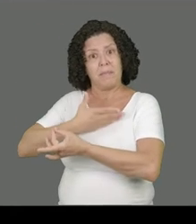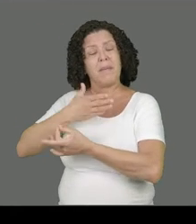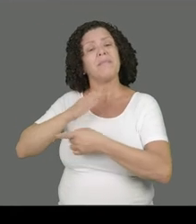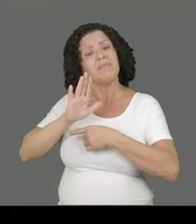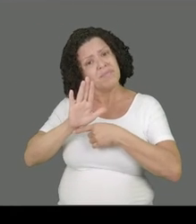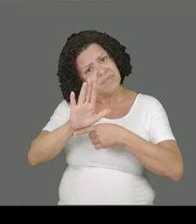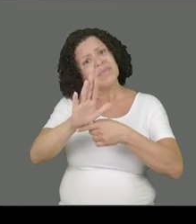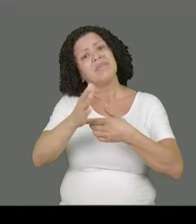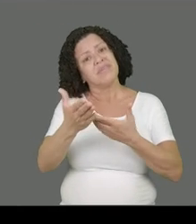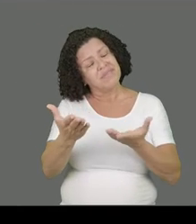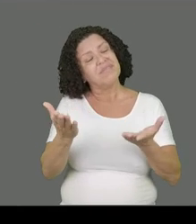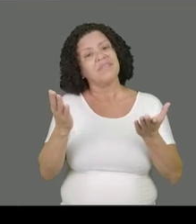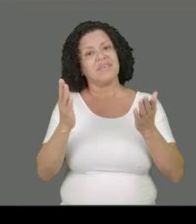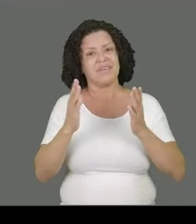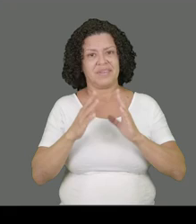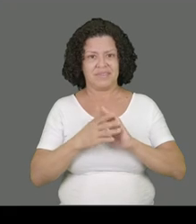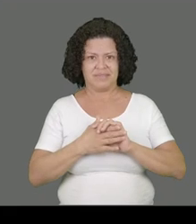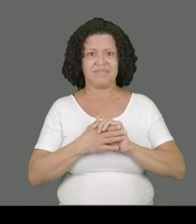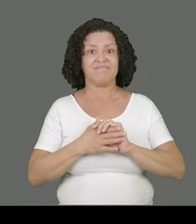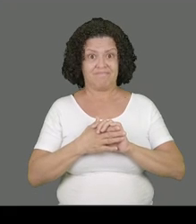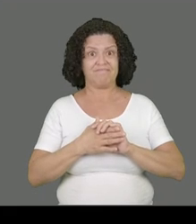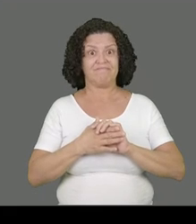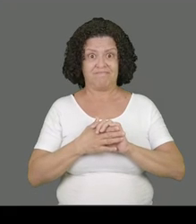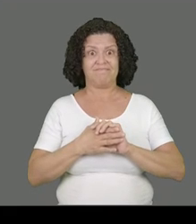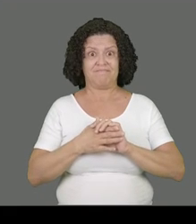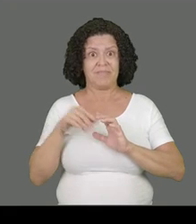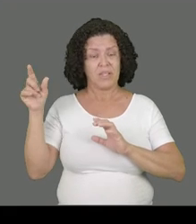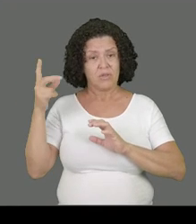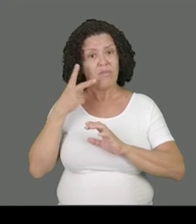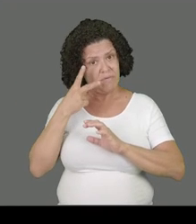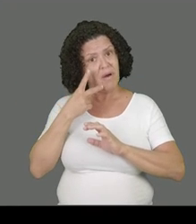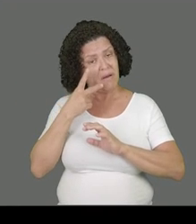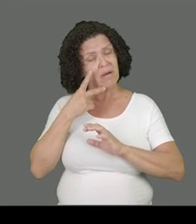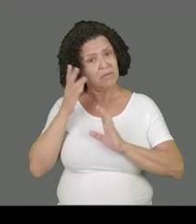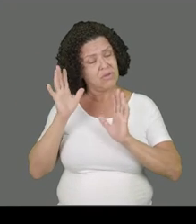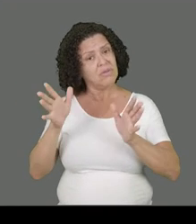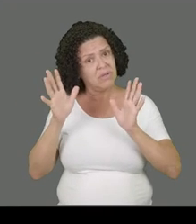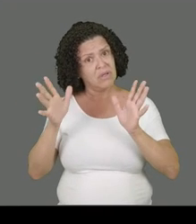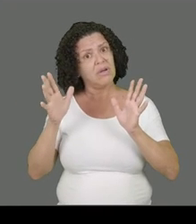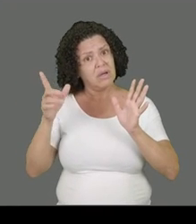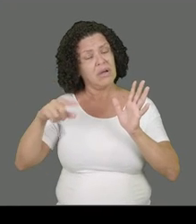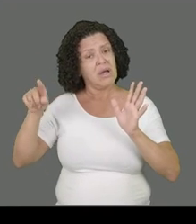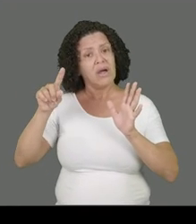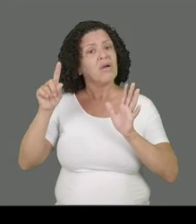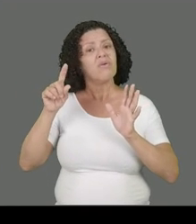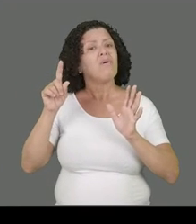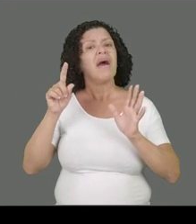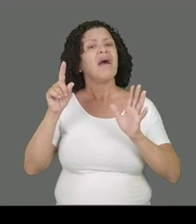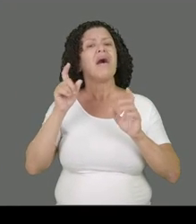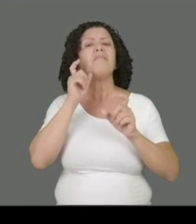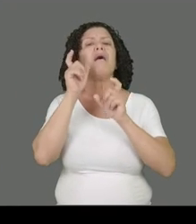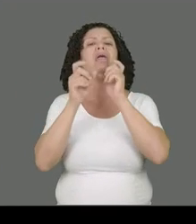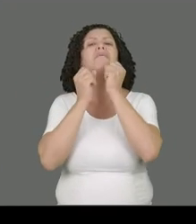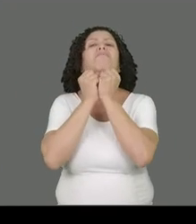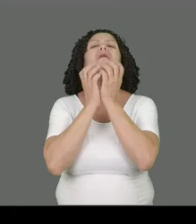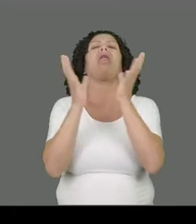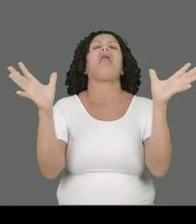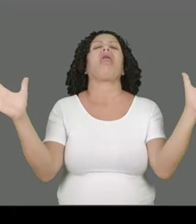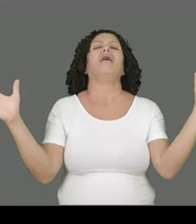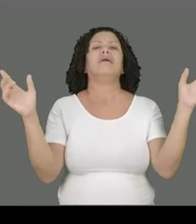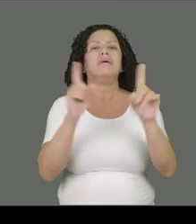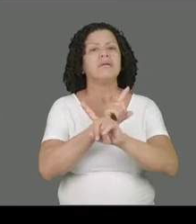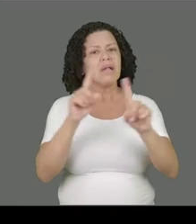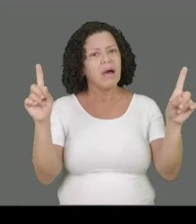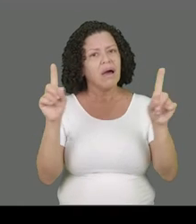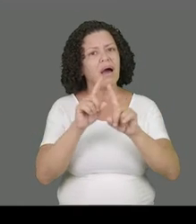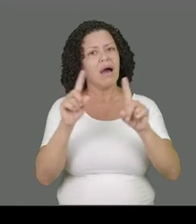bons espíritos, e eles vão nos assistir. Eles estão afirmando isso para nós. Isso não são palavras jogadas